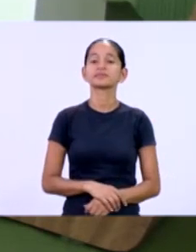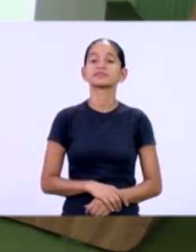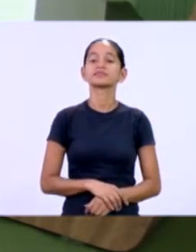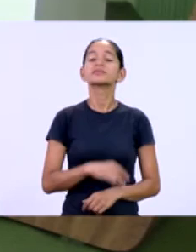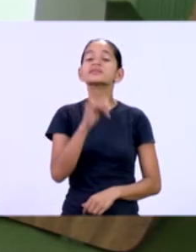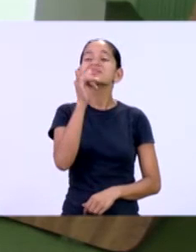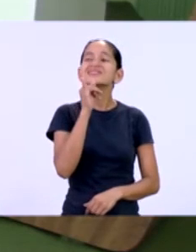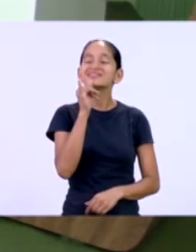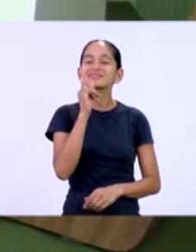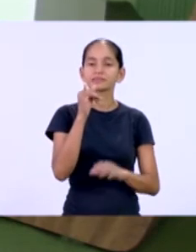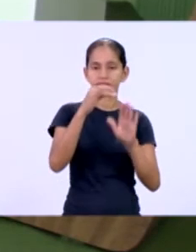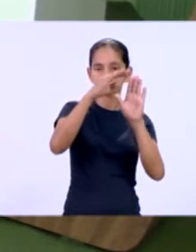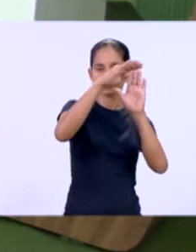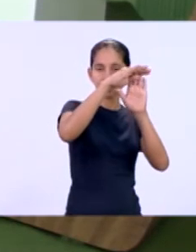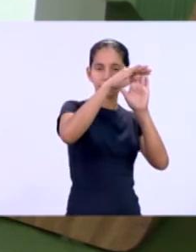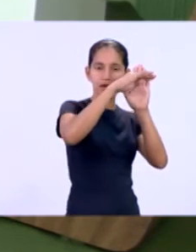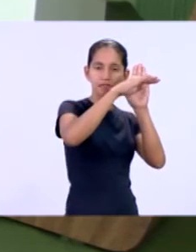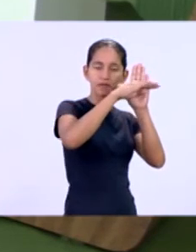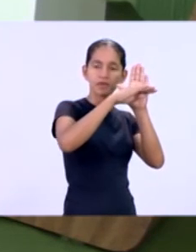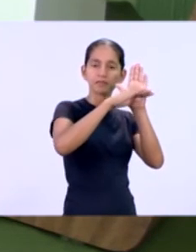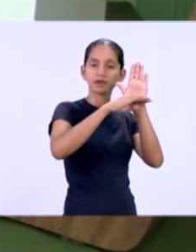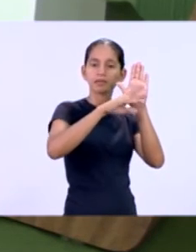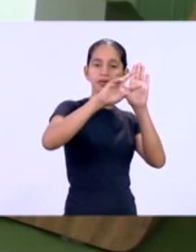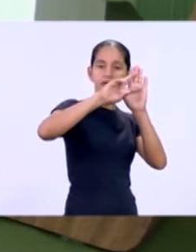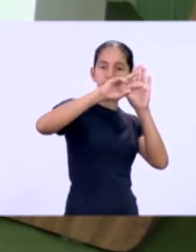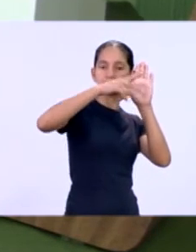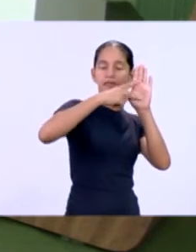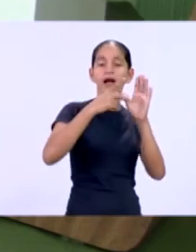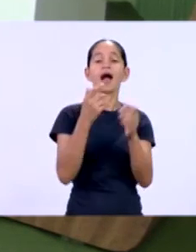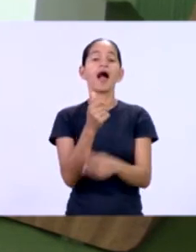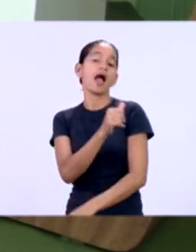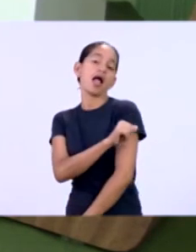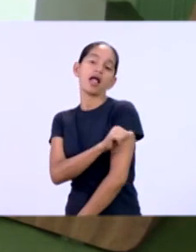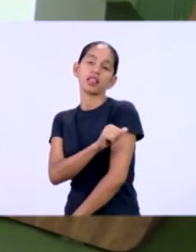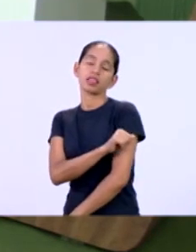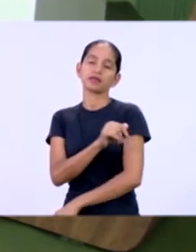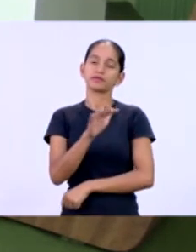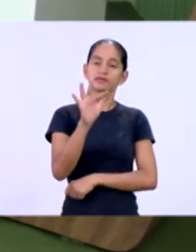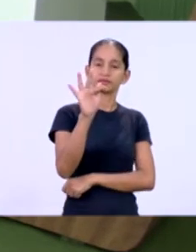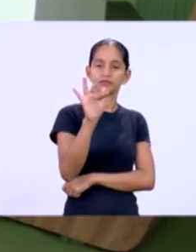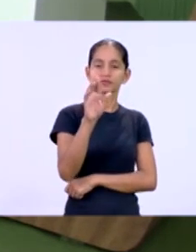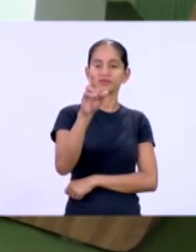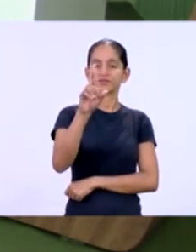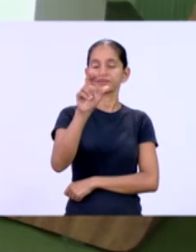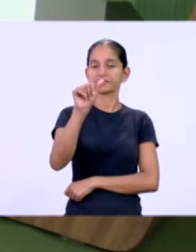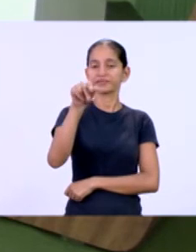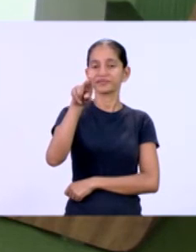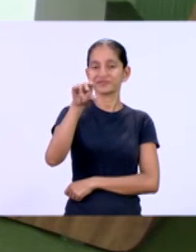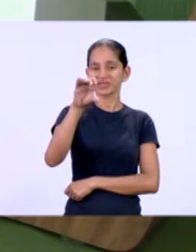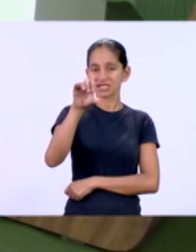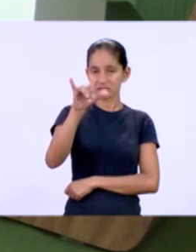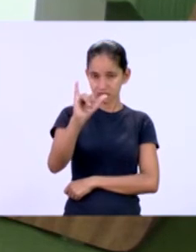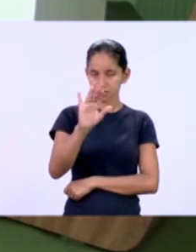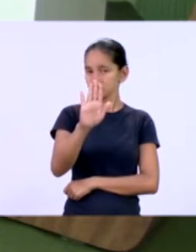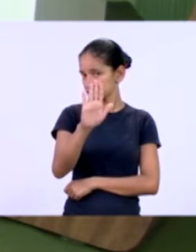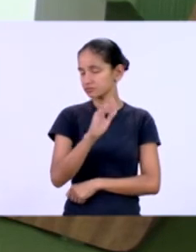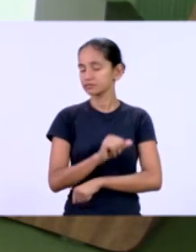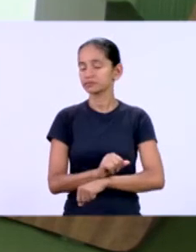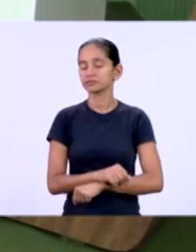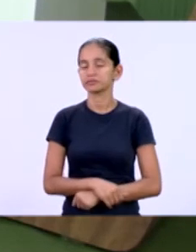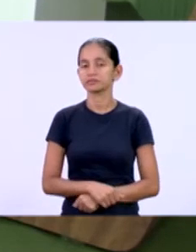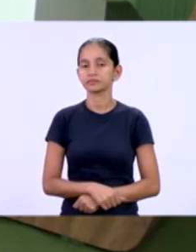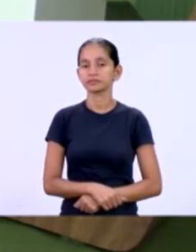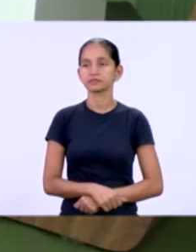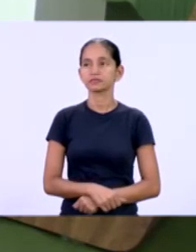aqui é IRPJ. Foi a aluna Franci. Aqui é Contribuição Social sobre o Lucro Líquido, aqui é ICMS e aqui